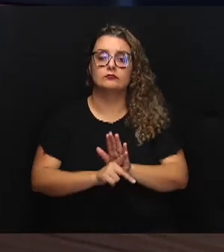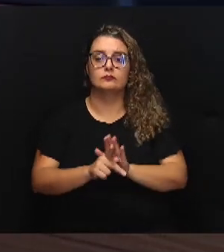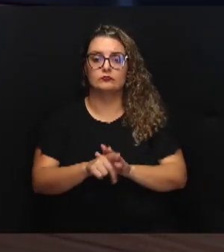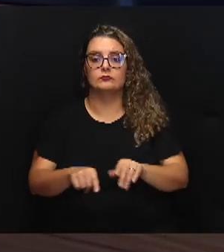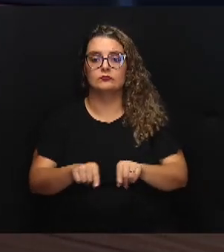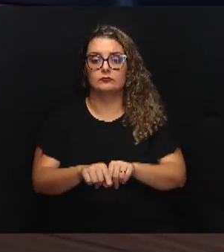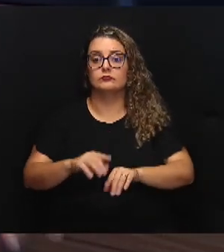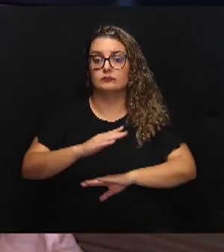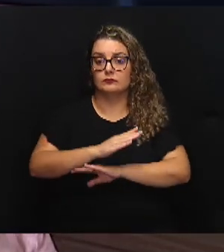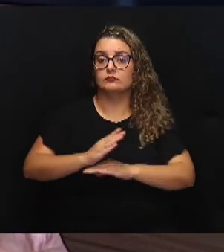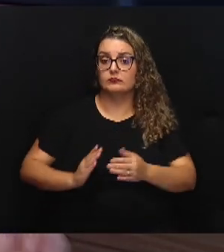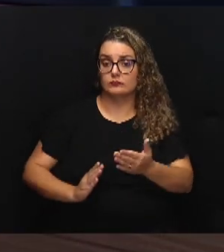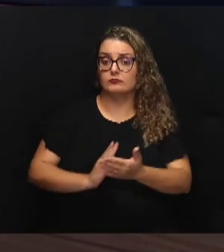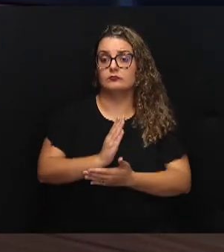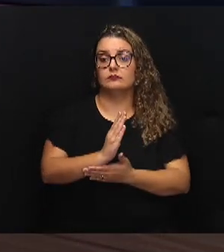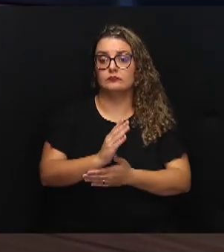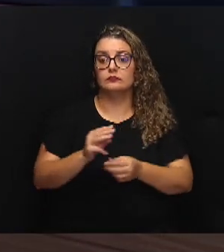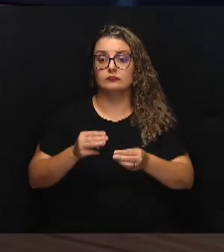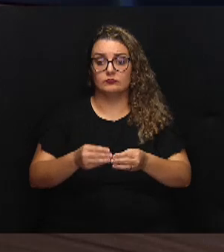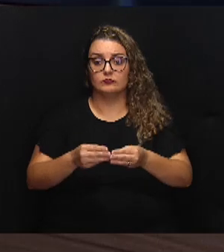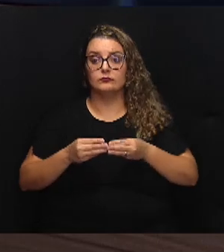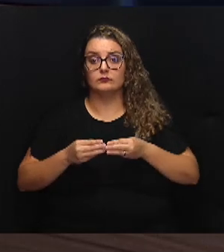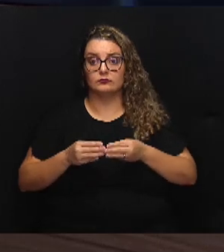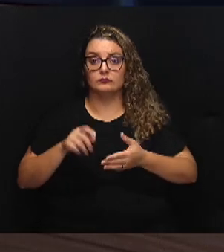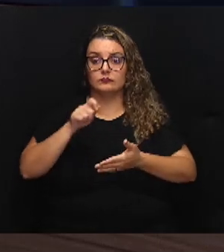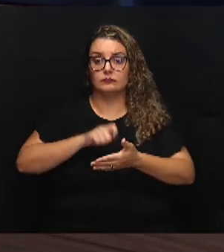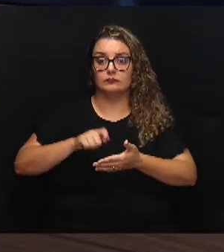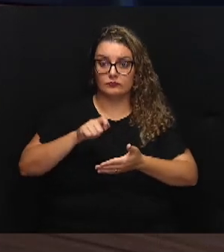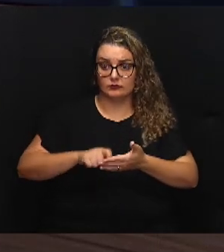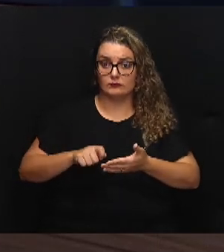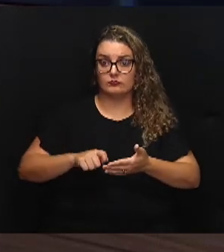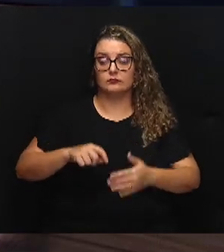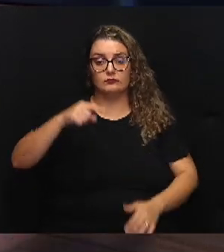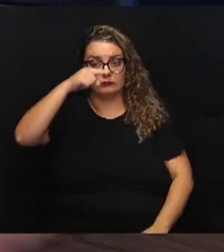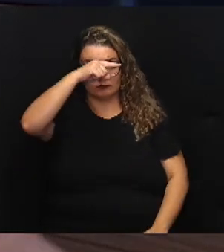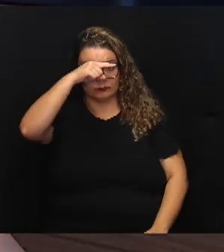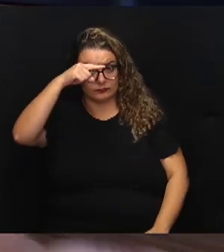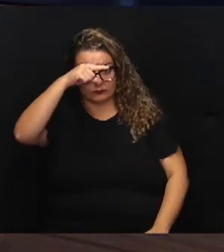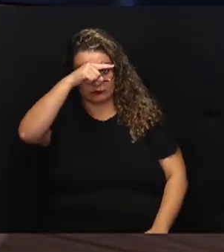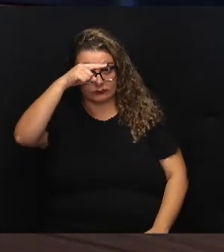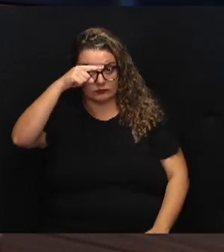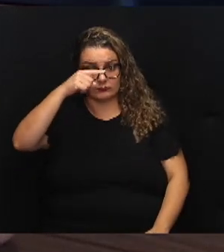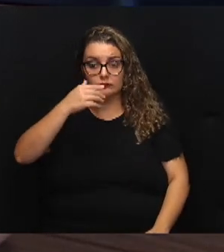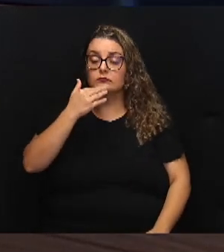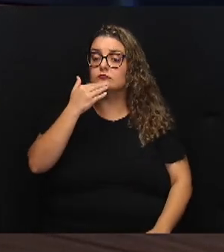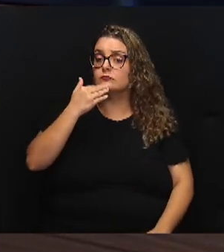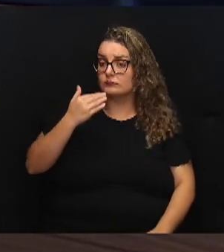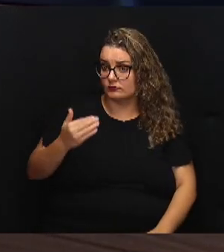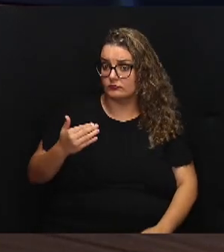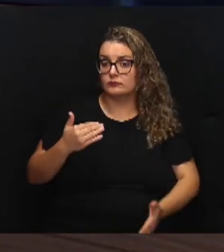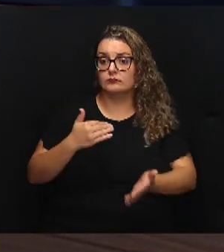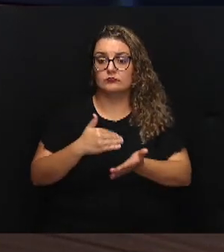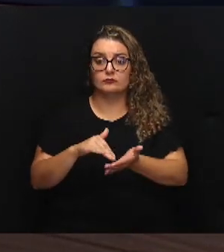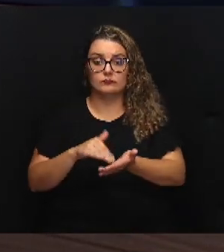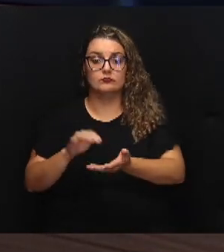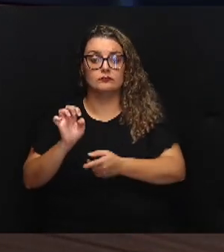Câmara aprovou também a moção de autoria do vereador Felipe Marquesi, que apela à Secretaria Estadual de Segurança